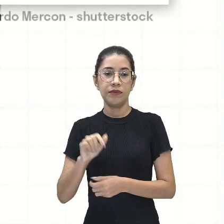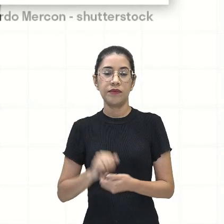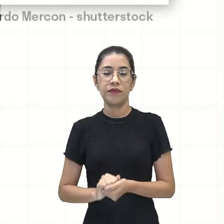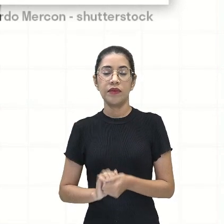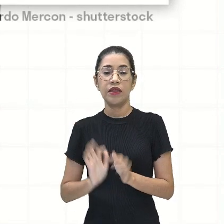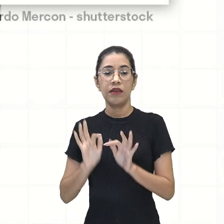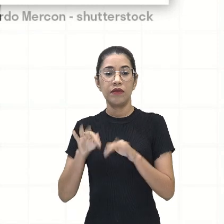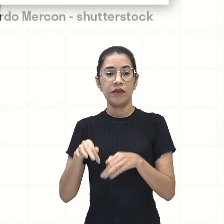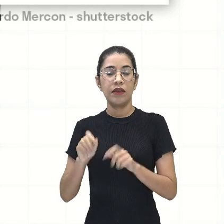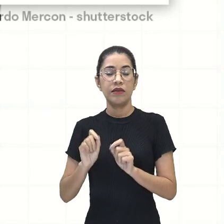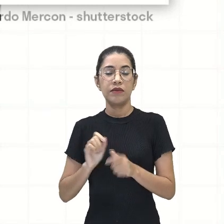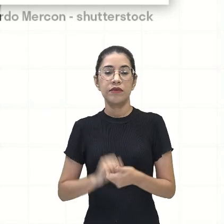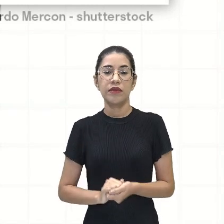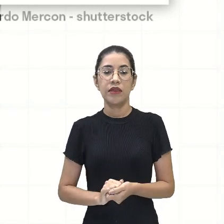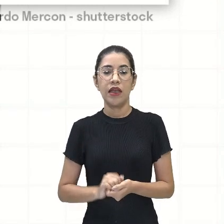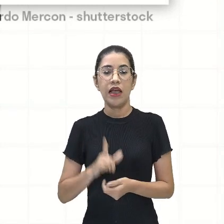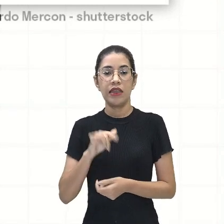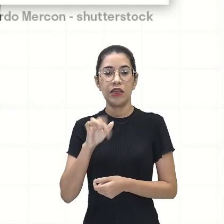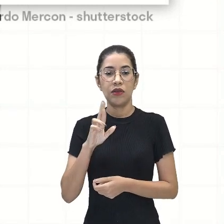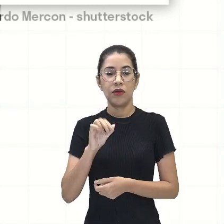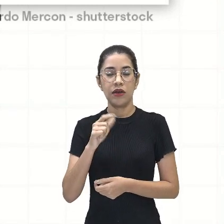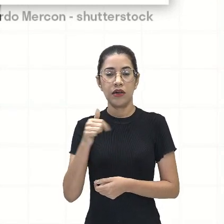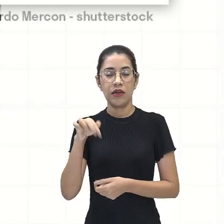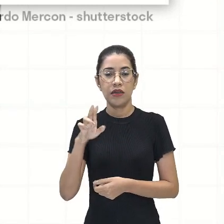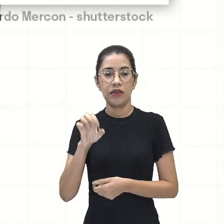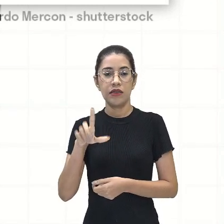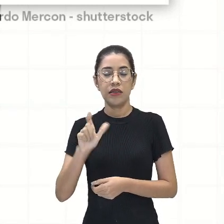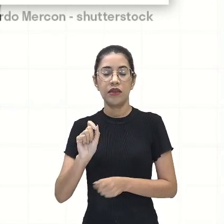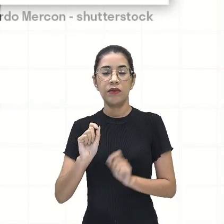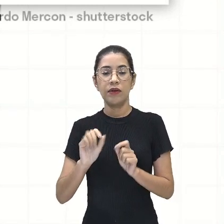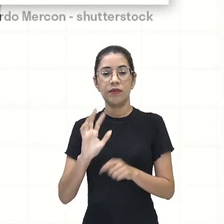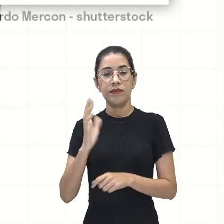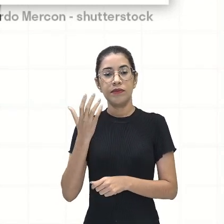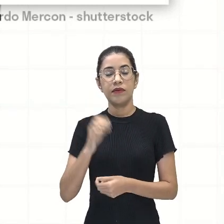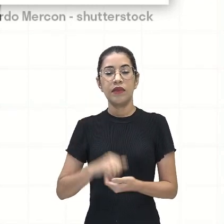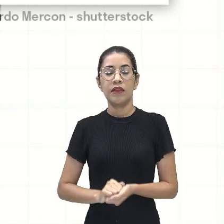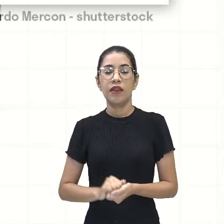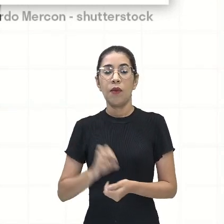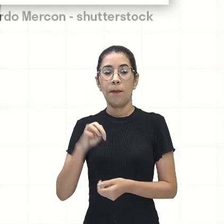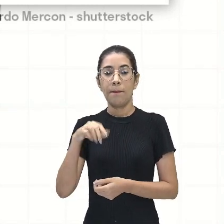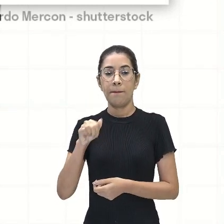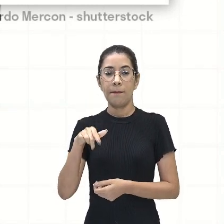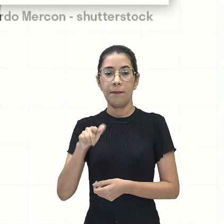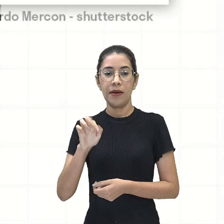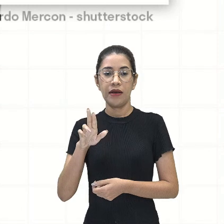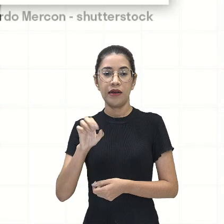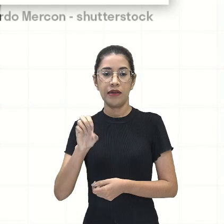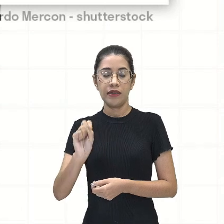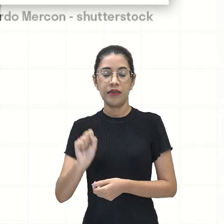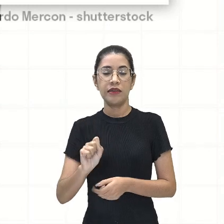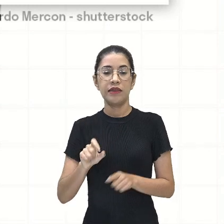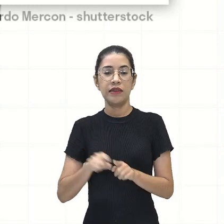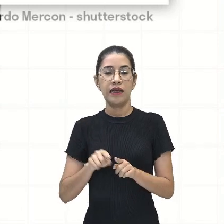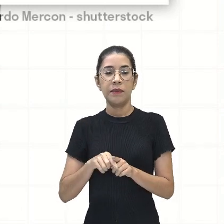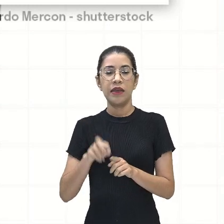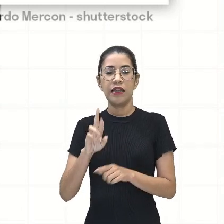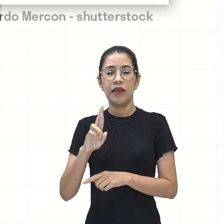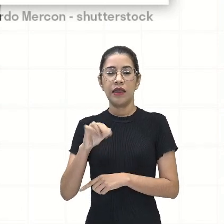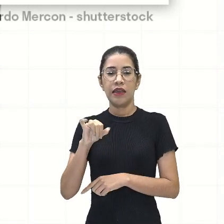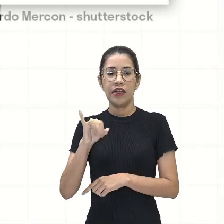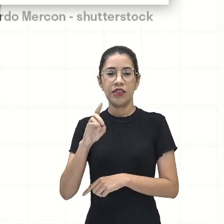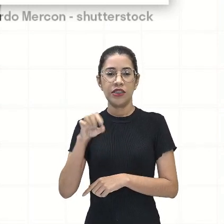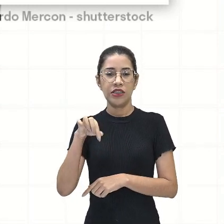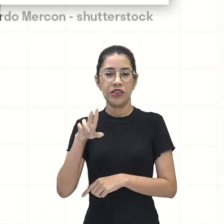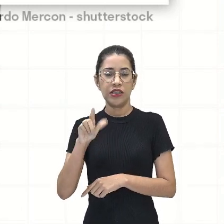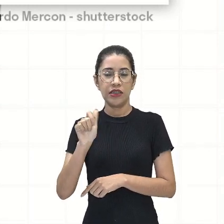vegetação litorânea, que ocorre aí, nós temos os mangues, né, e as restingas. Então nós